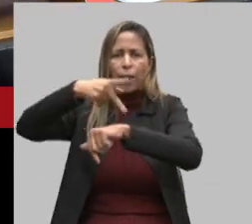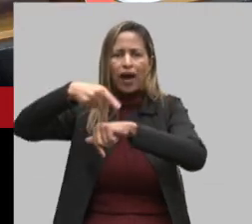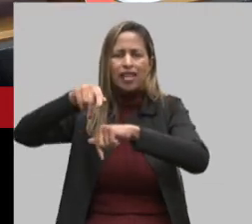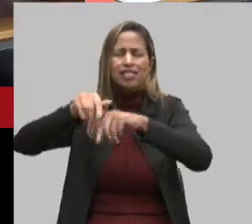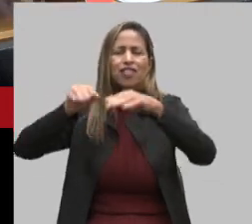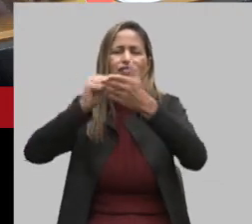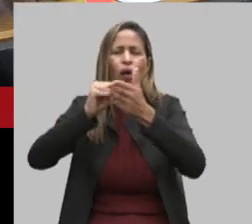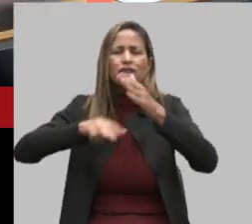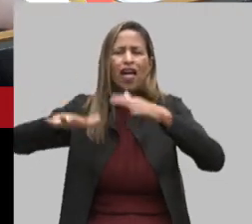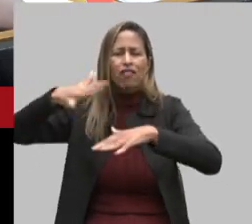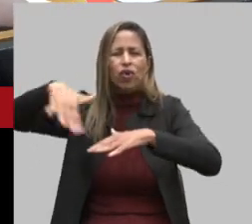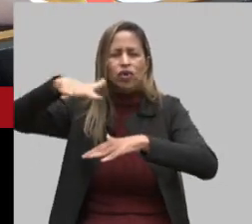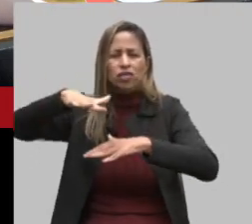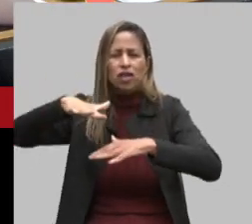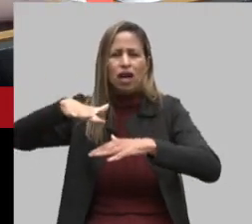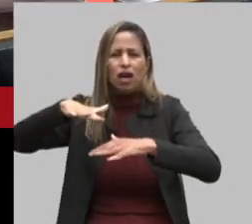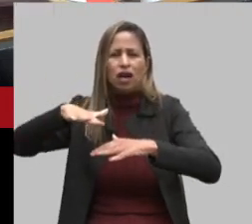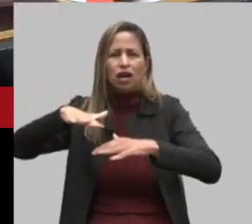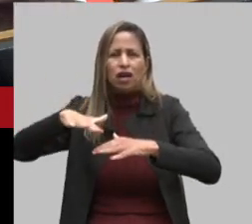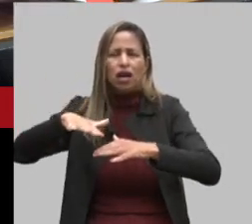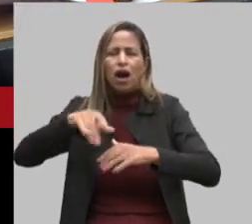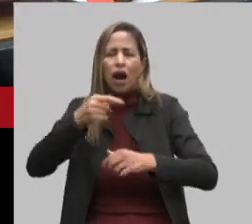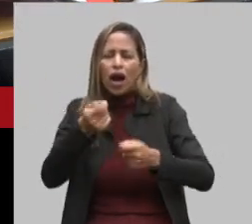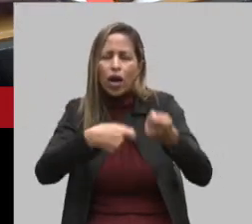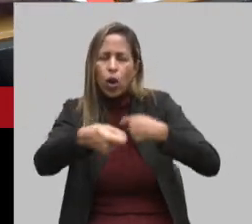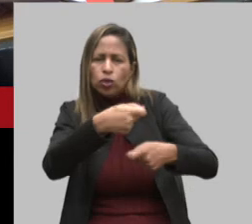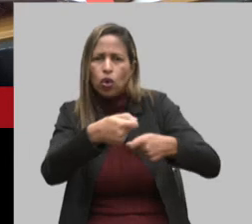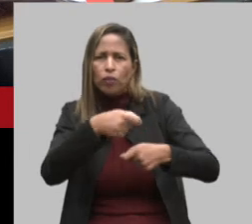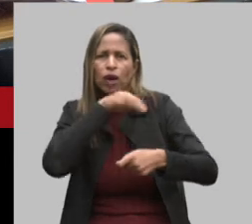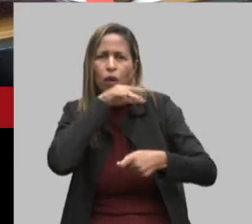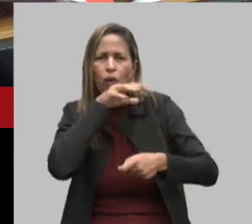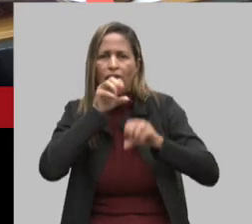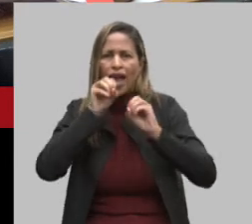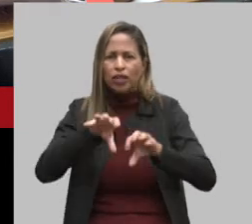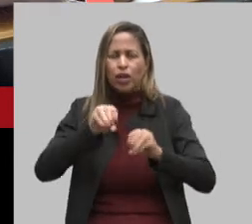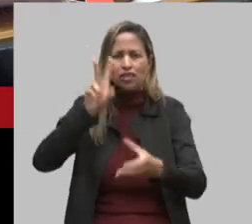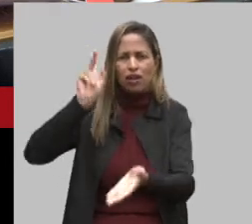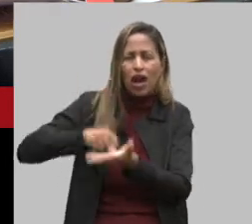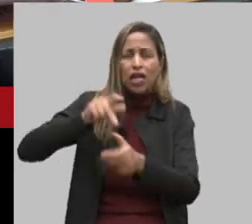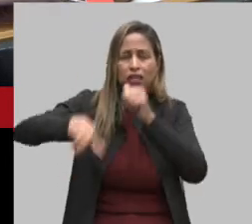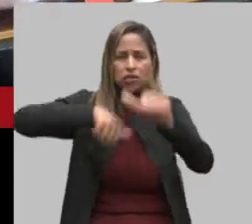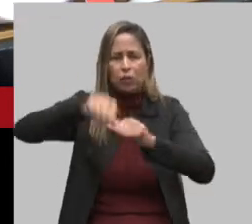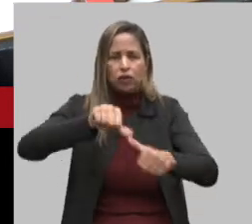nós seremos presos em uma condição Econômica enquanto Nossa educação não for realmente